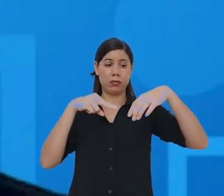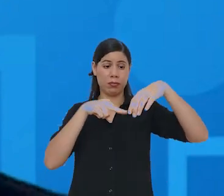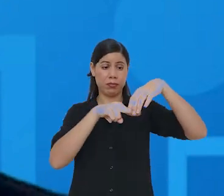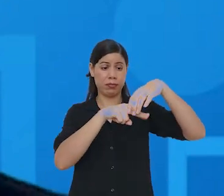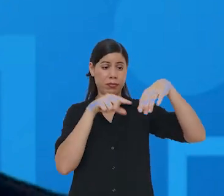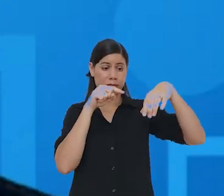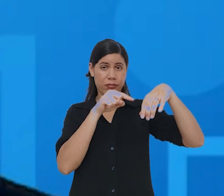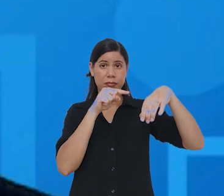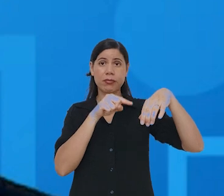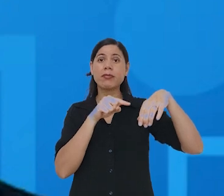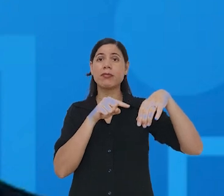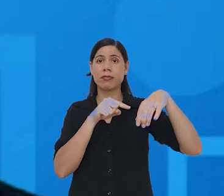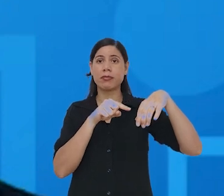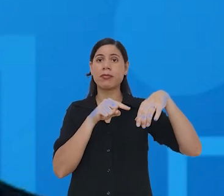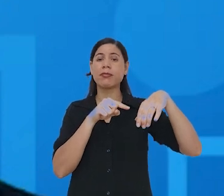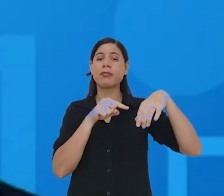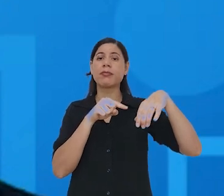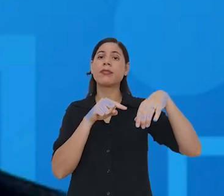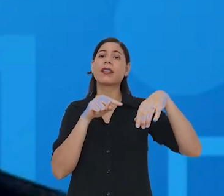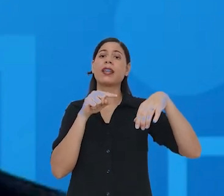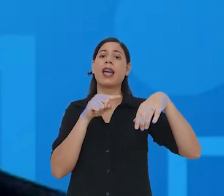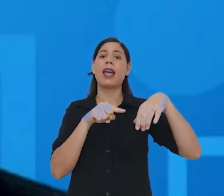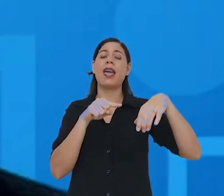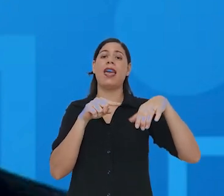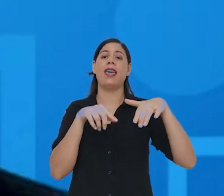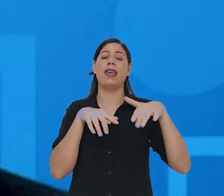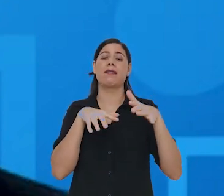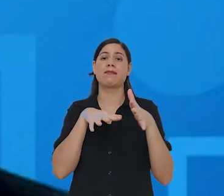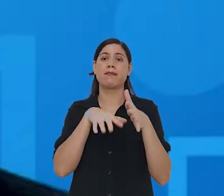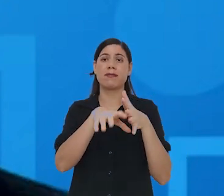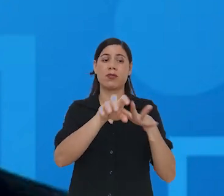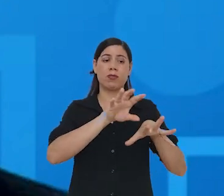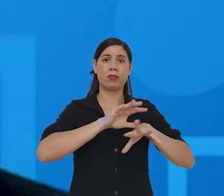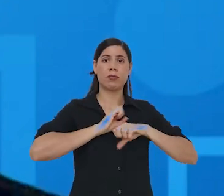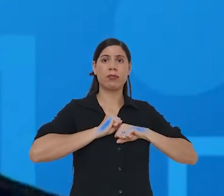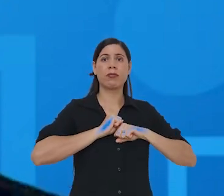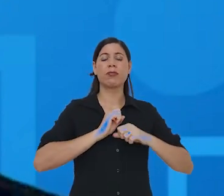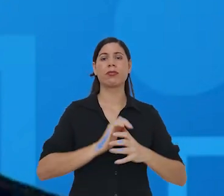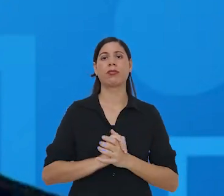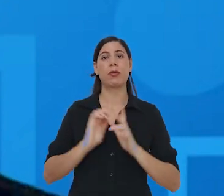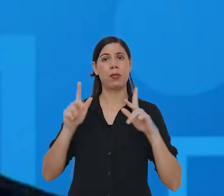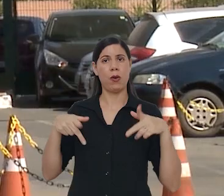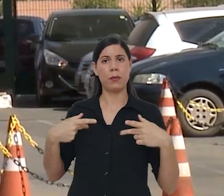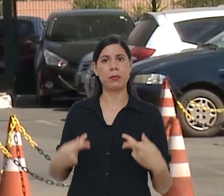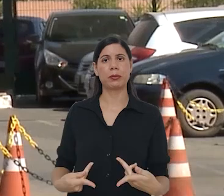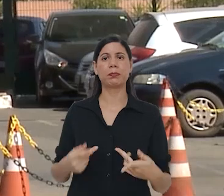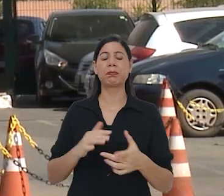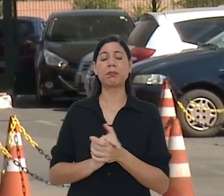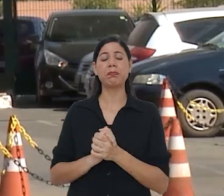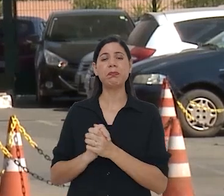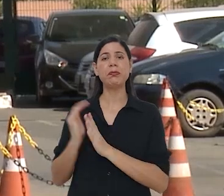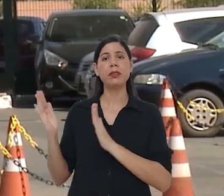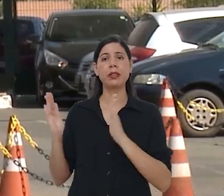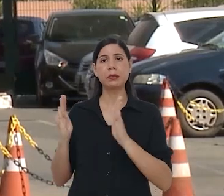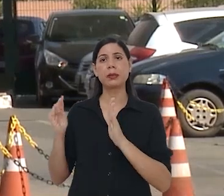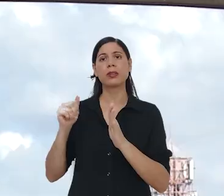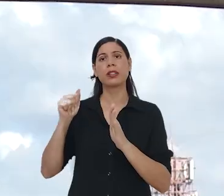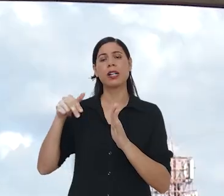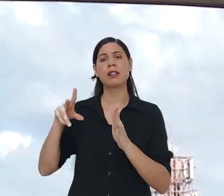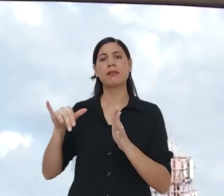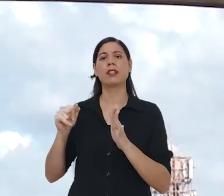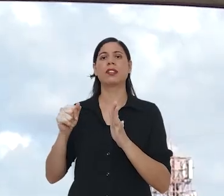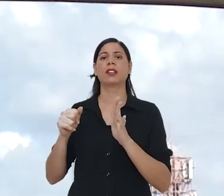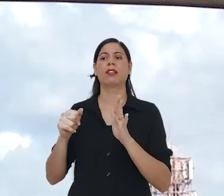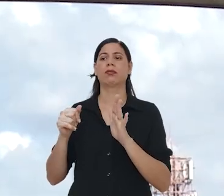emitida pelas câmaras de bronzeamento que seriam cancerígenos para humanos. Na época, a Anvisa abriu